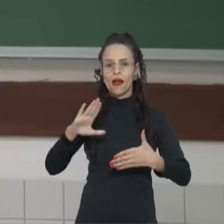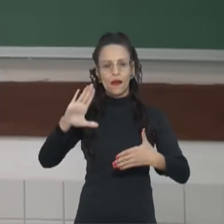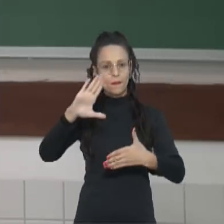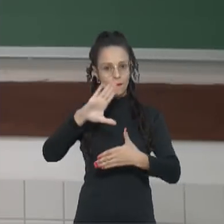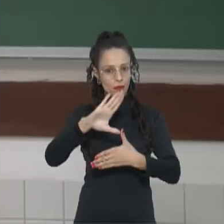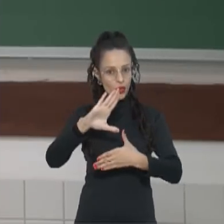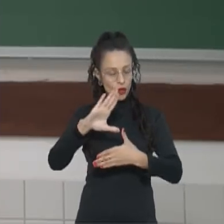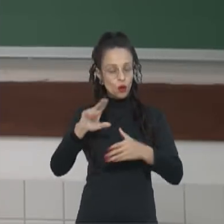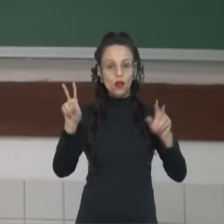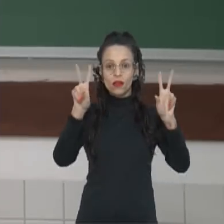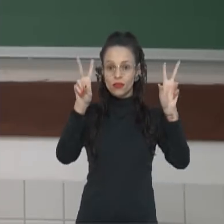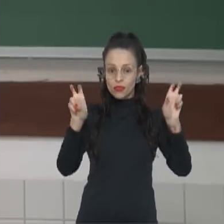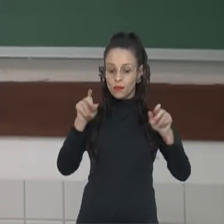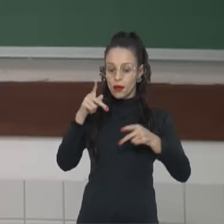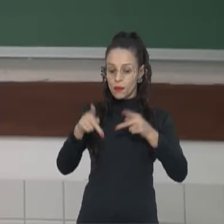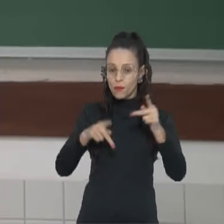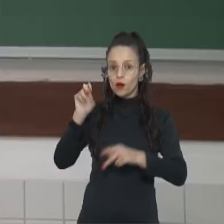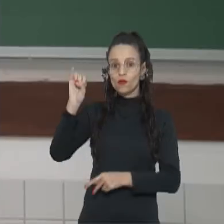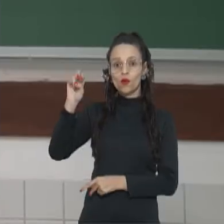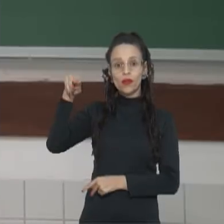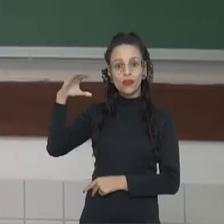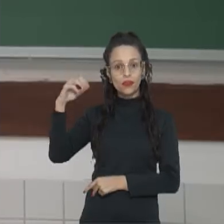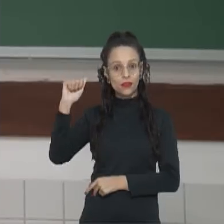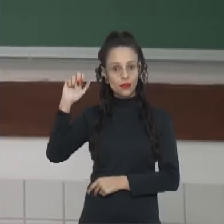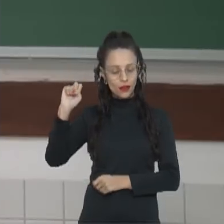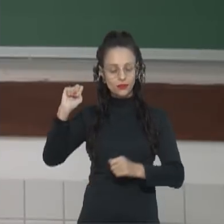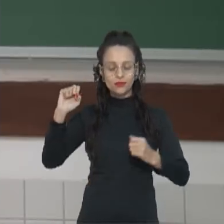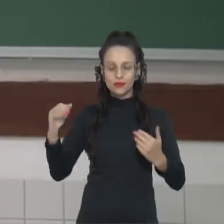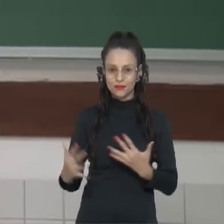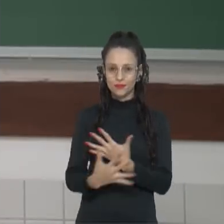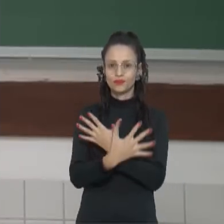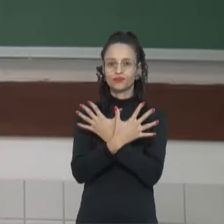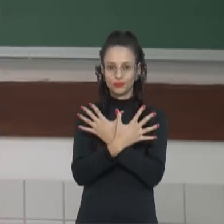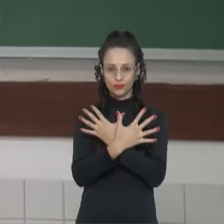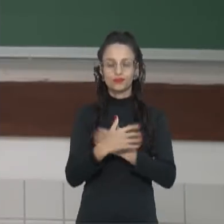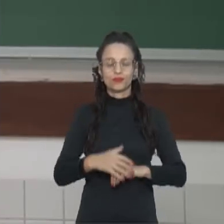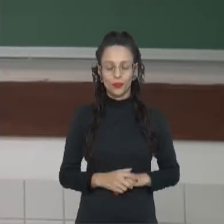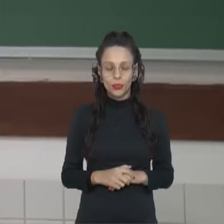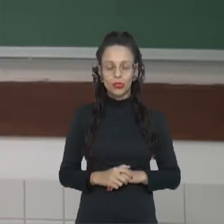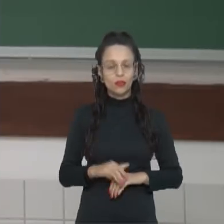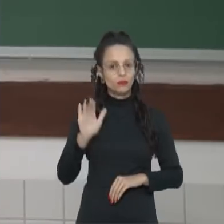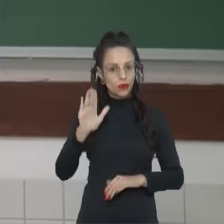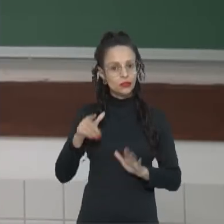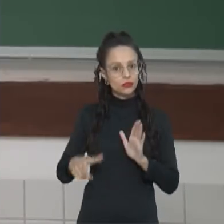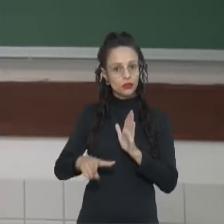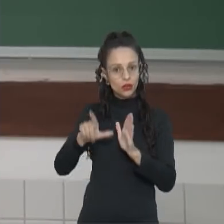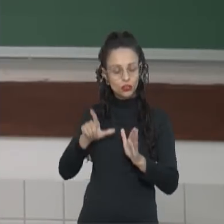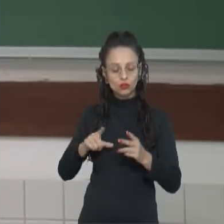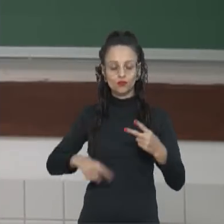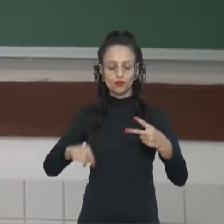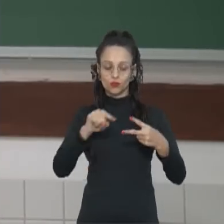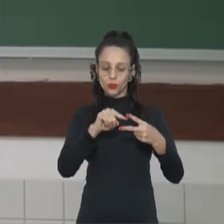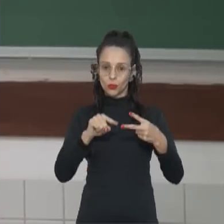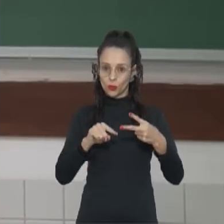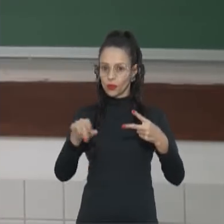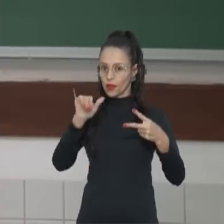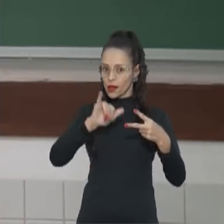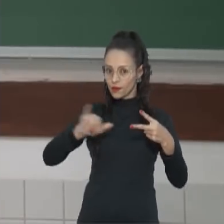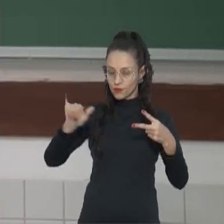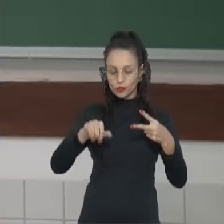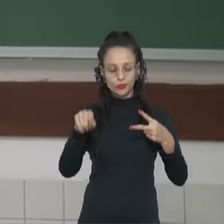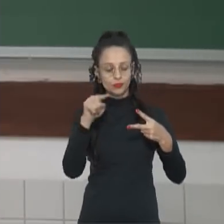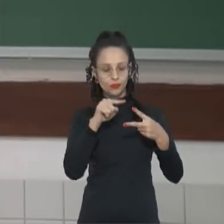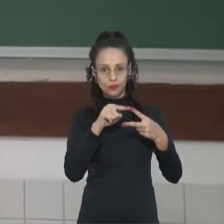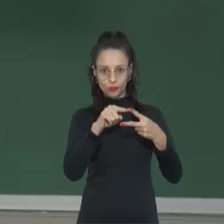que vem. Próxima aula, desculpem, fechamos aí com a aula 2, Incas. Antes disso, dois recados muito importantes.